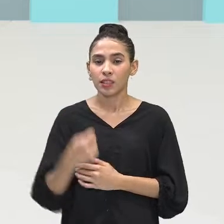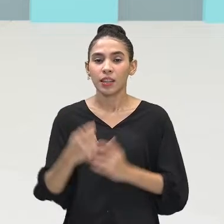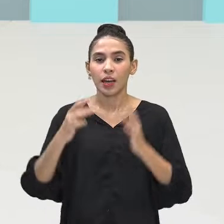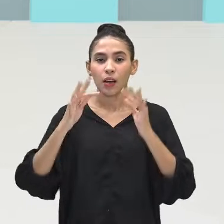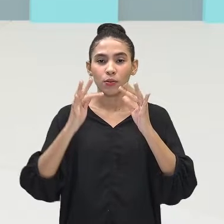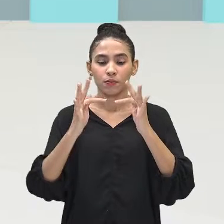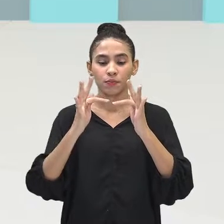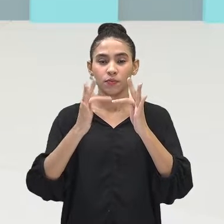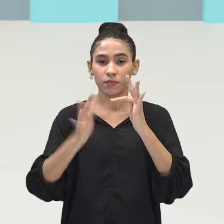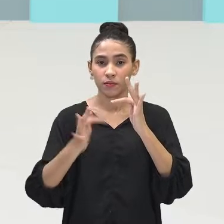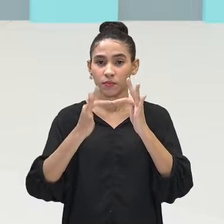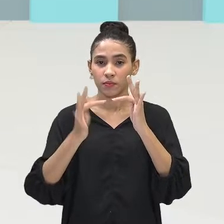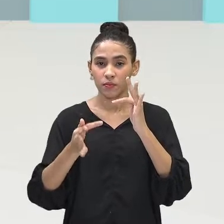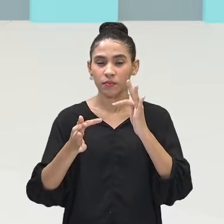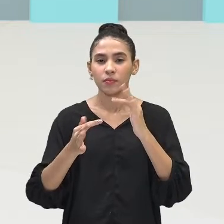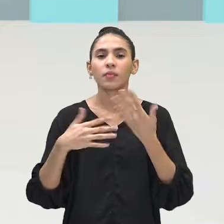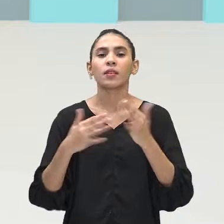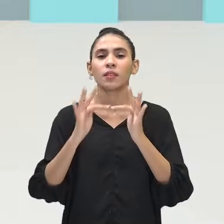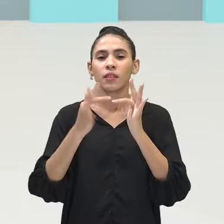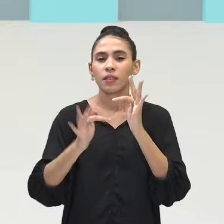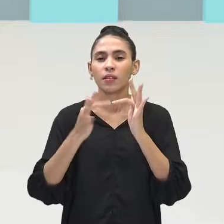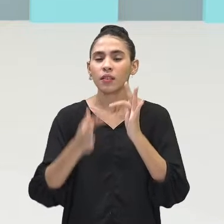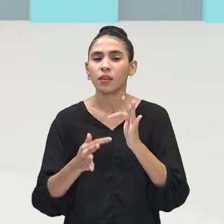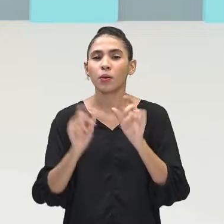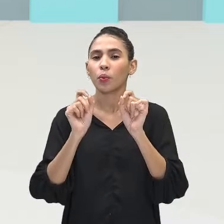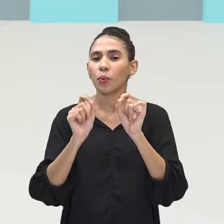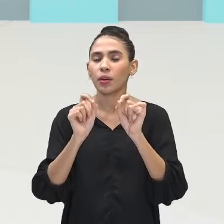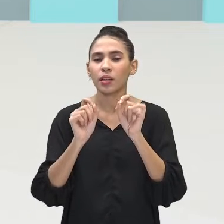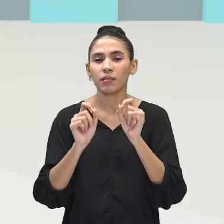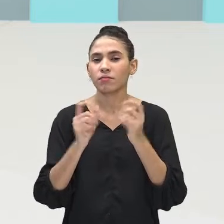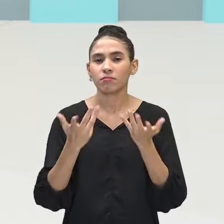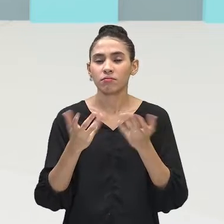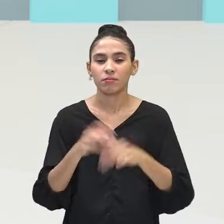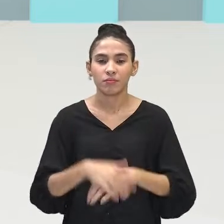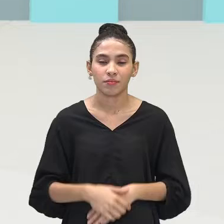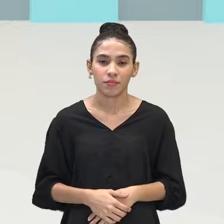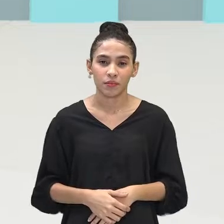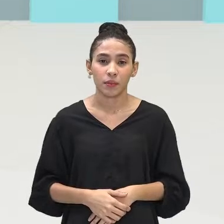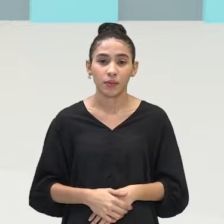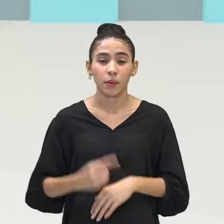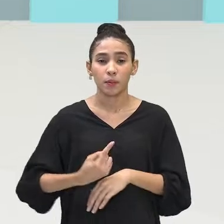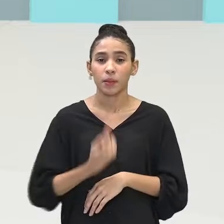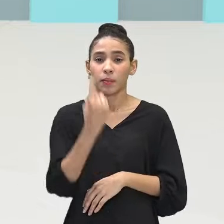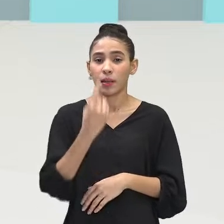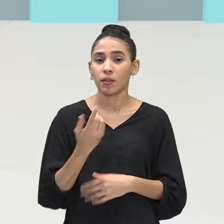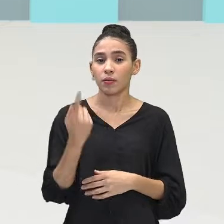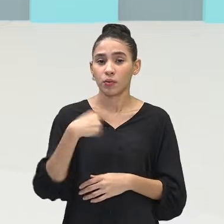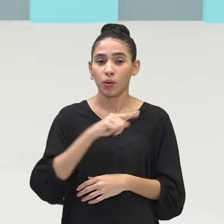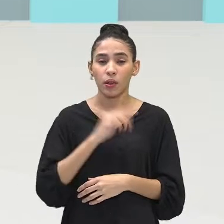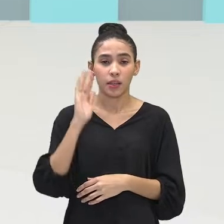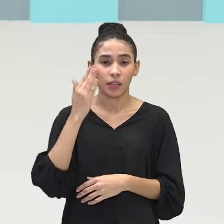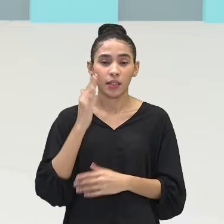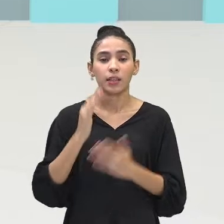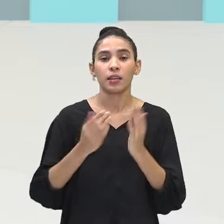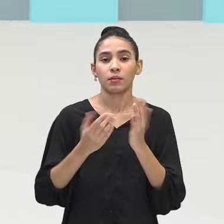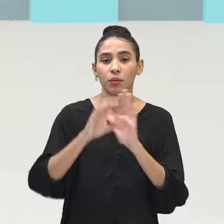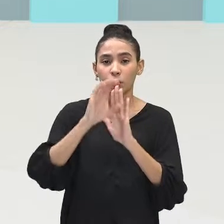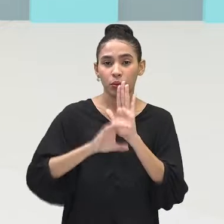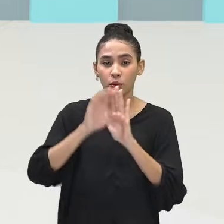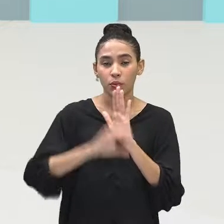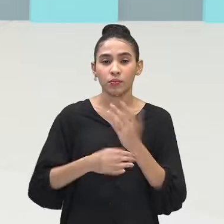o conceito para depois entendermos como que vai aparecer dentro de cada texto, tá bom? De acordo com o dicionário